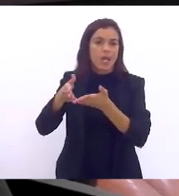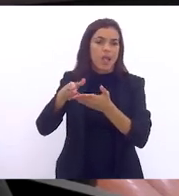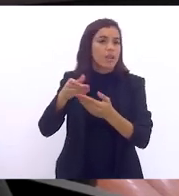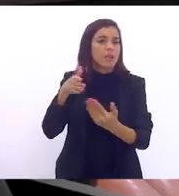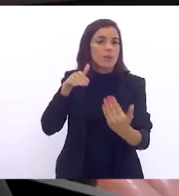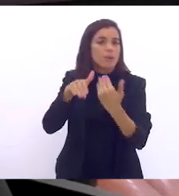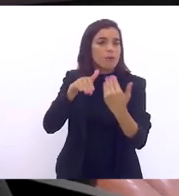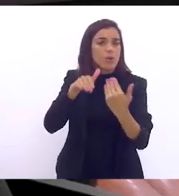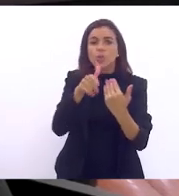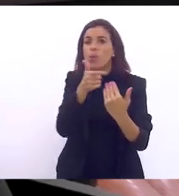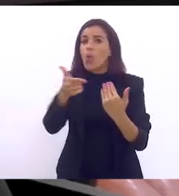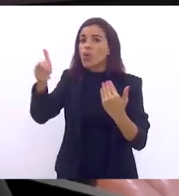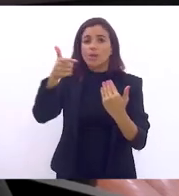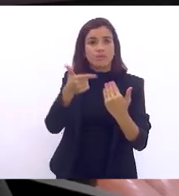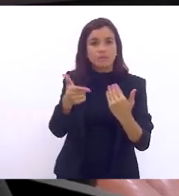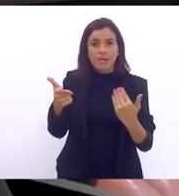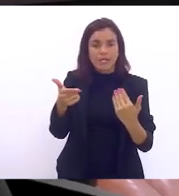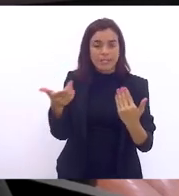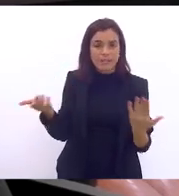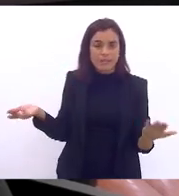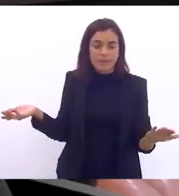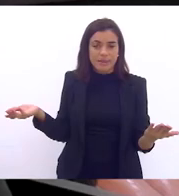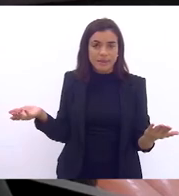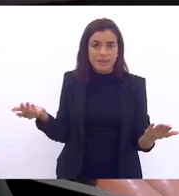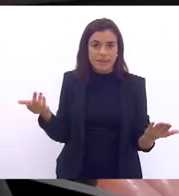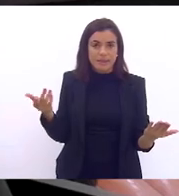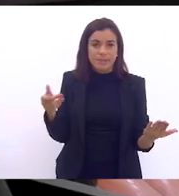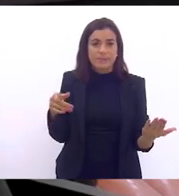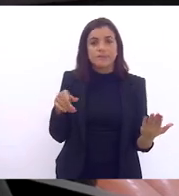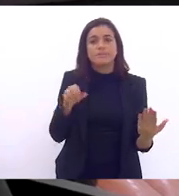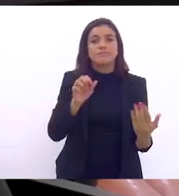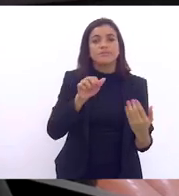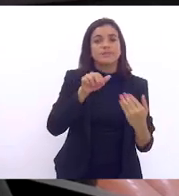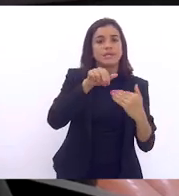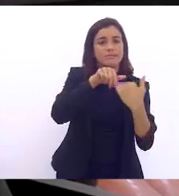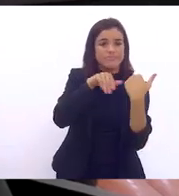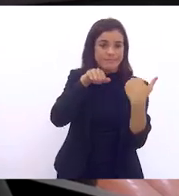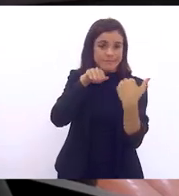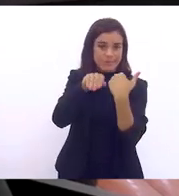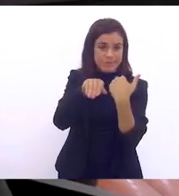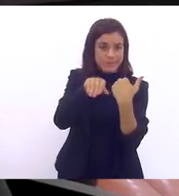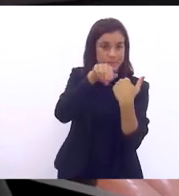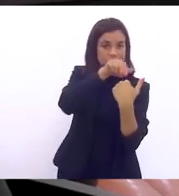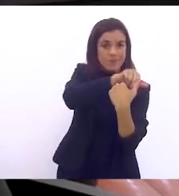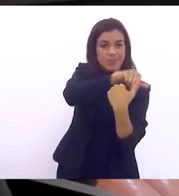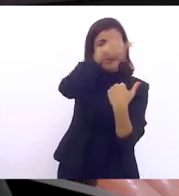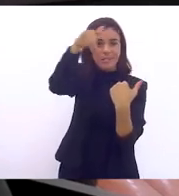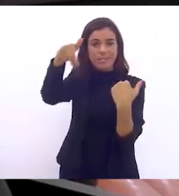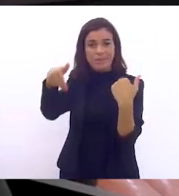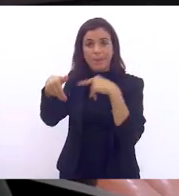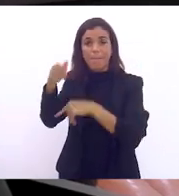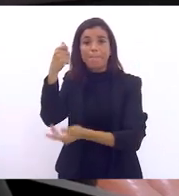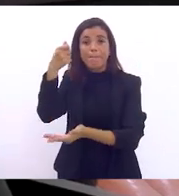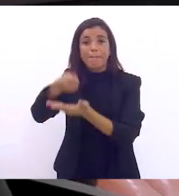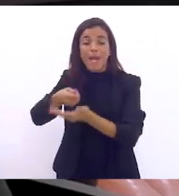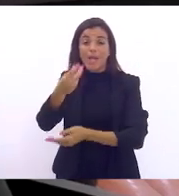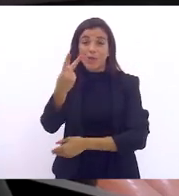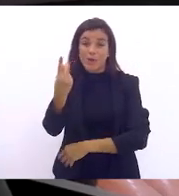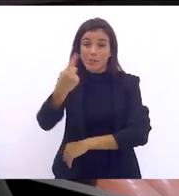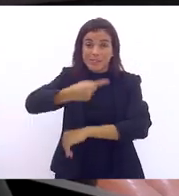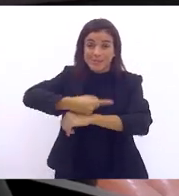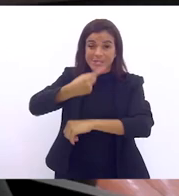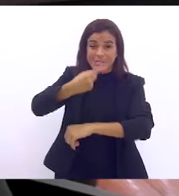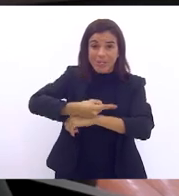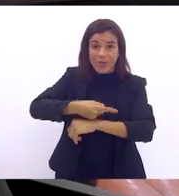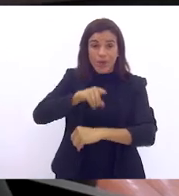via alternativa você passa pro outro lado da rodovia com o seu veículo você paga dois pedago um para ir